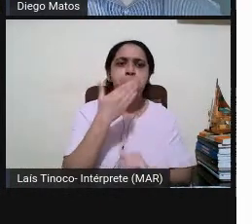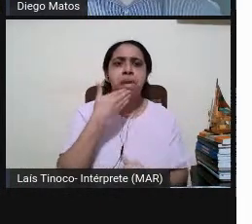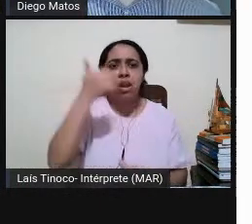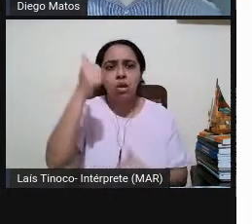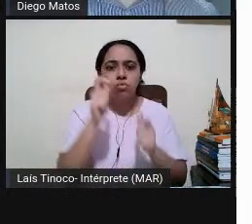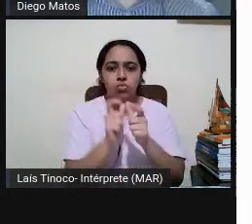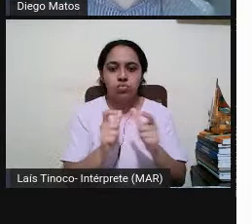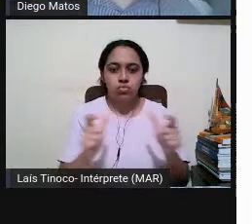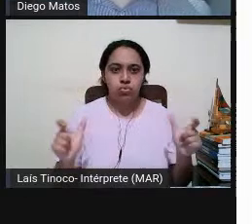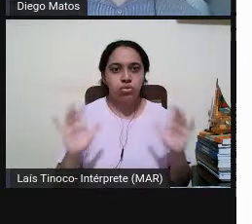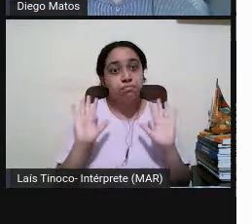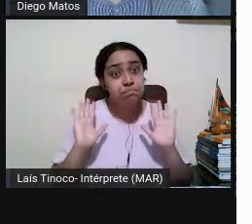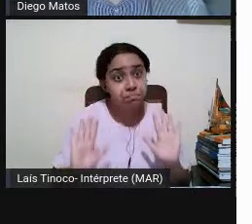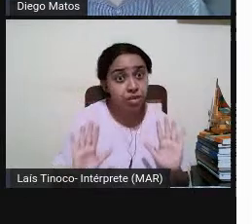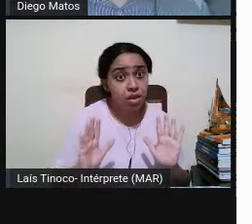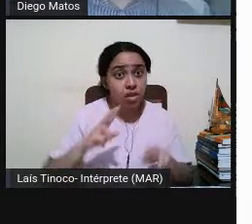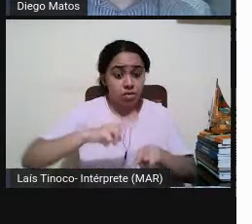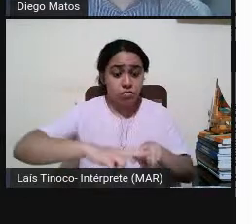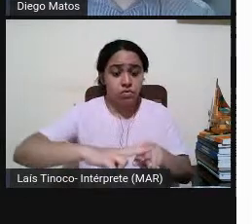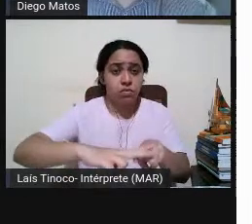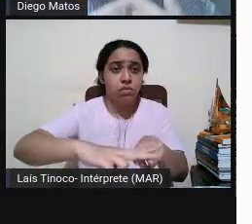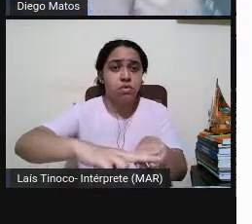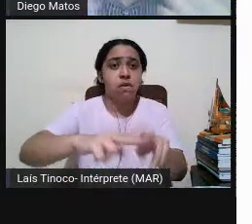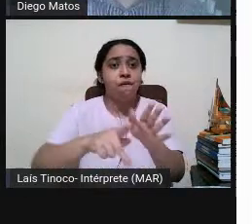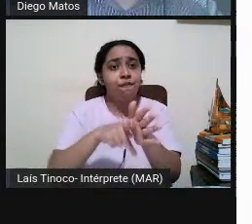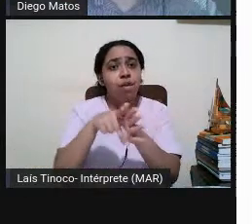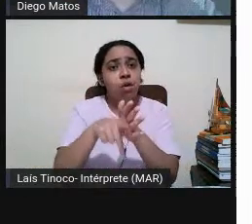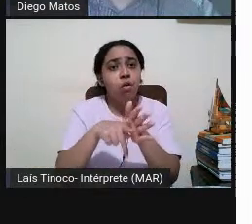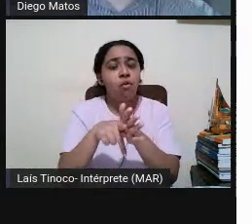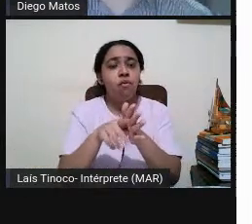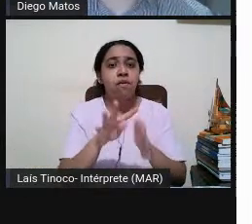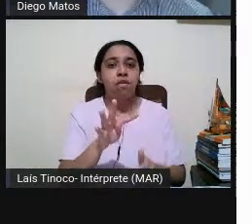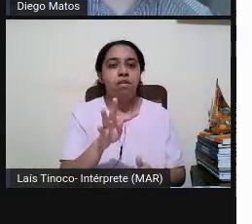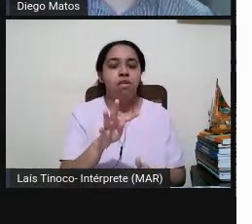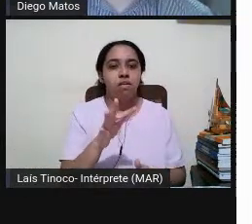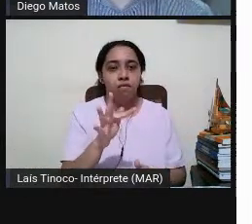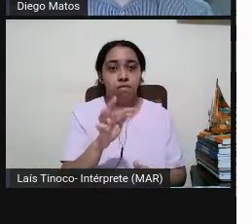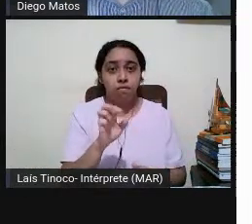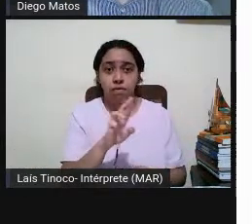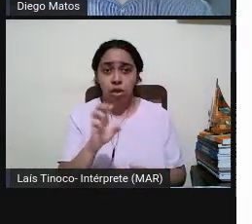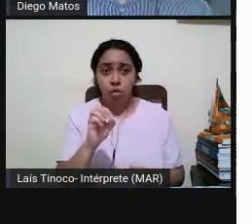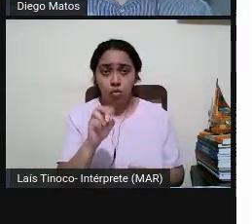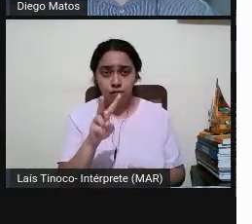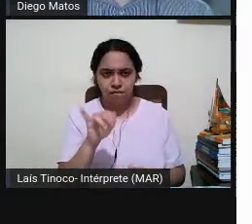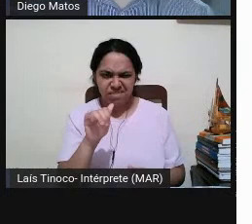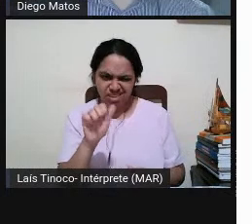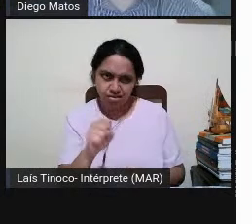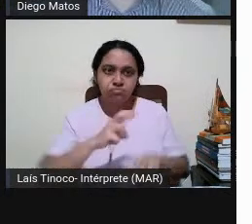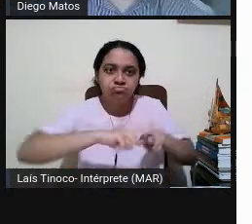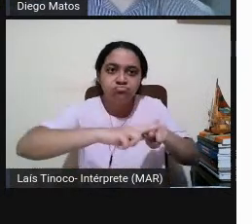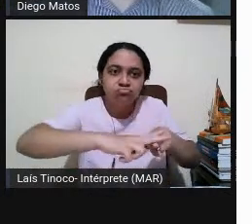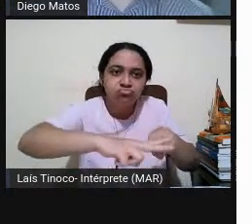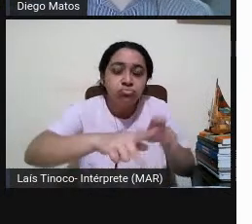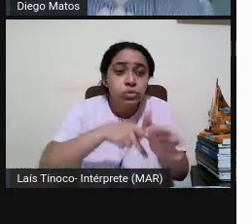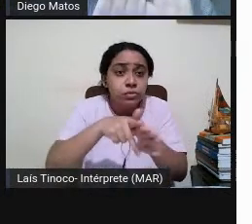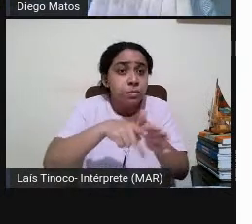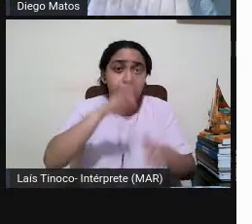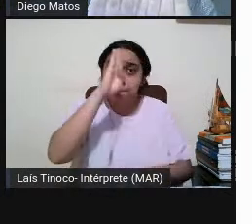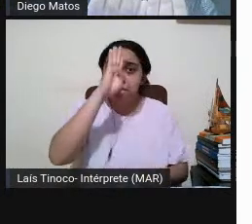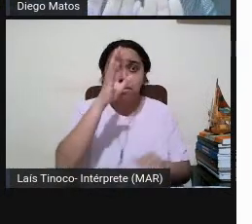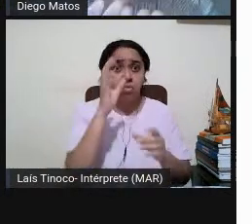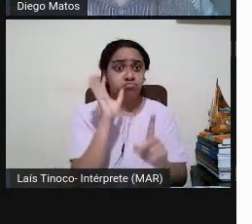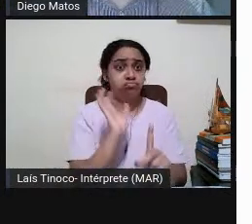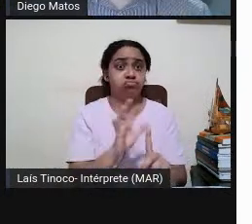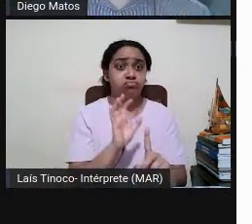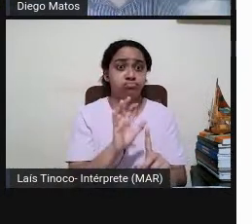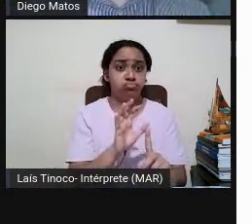então ferrovia ela tem quando ela está na fase de operação e funcionamento é o principal Impacto é o quê